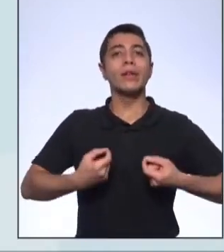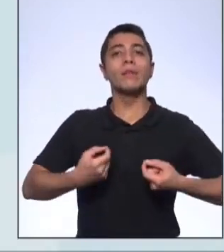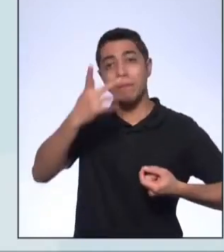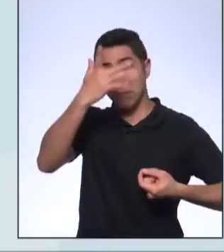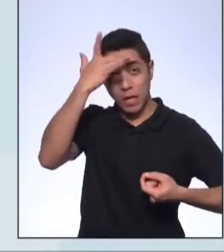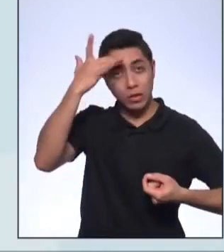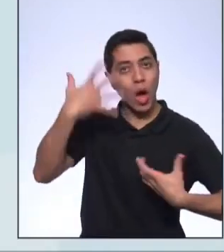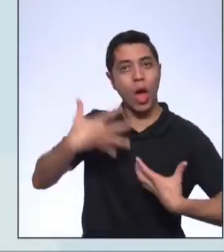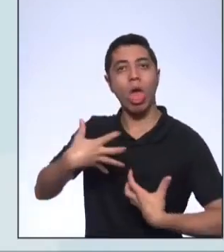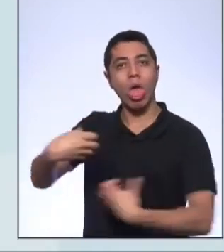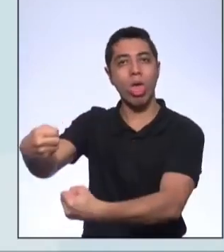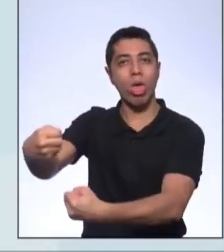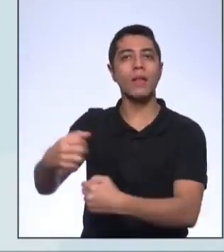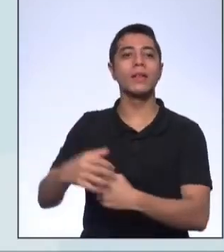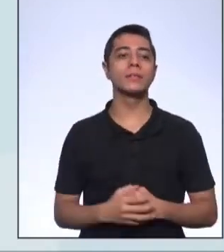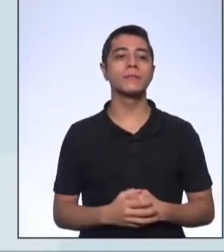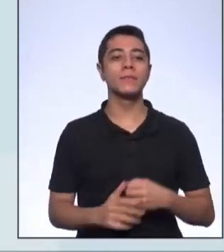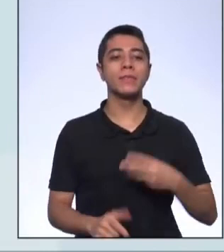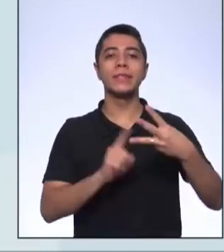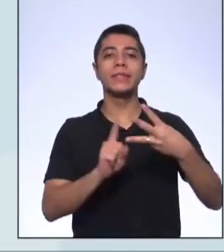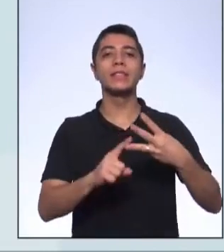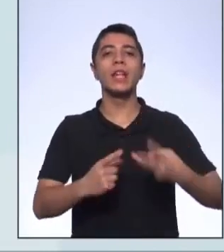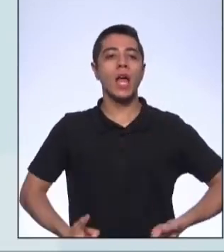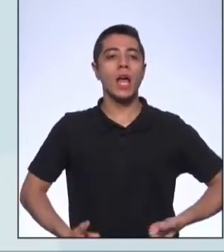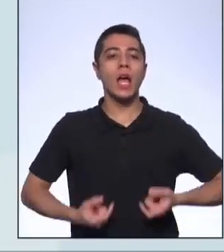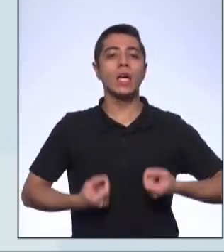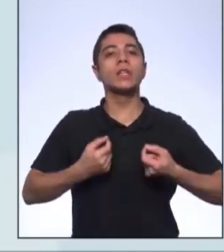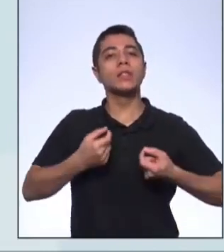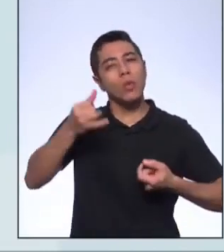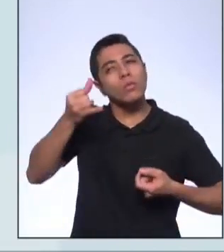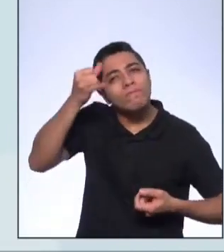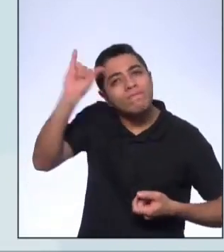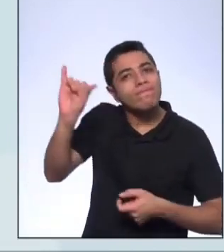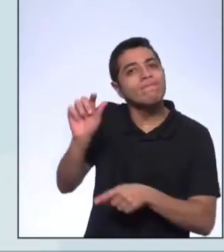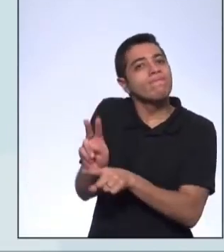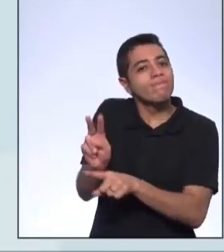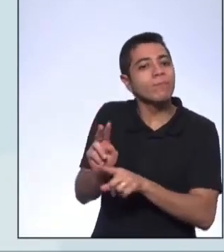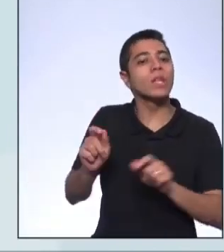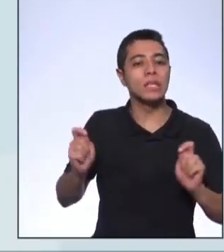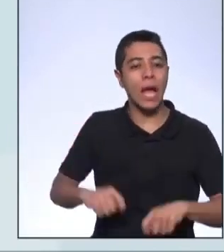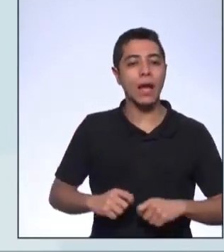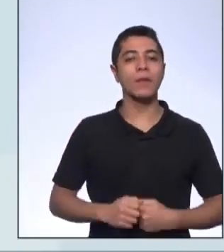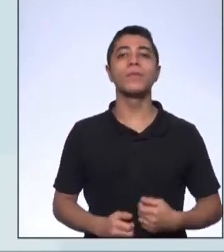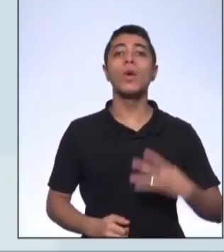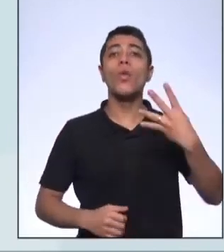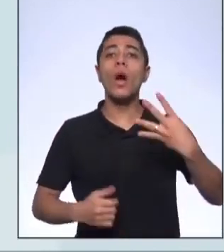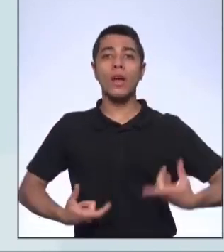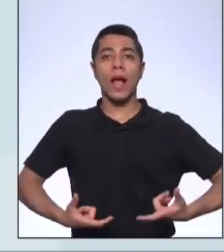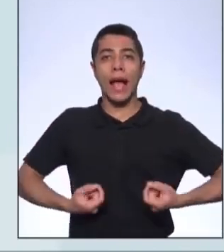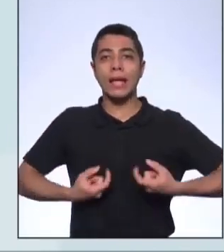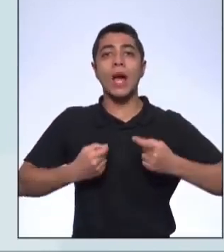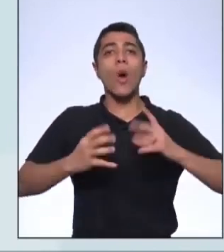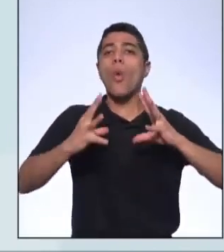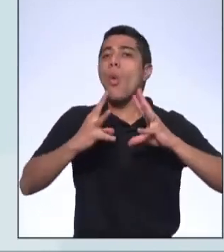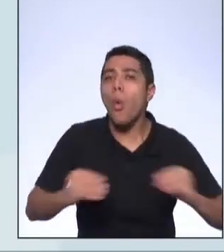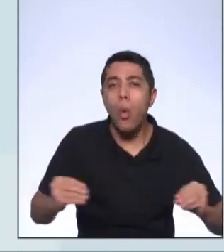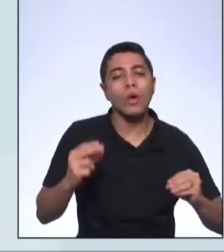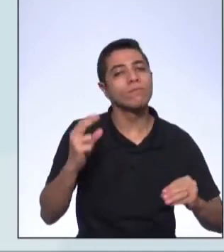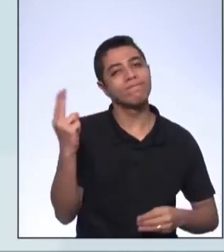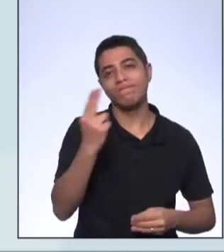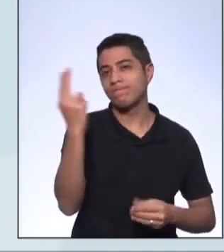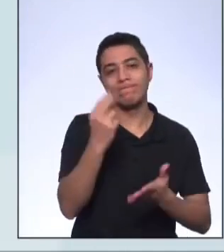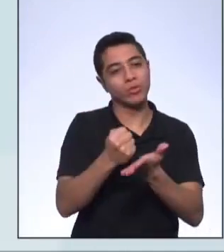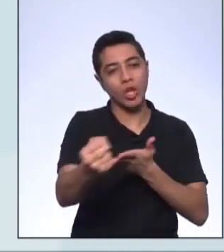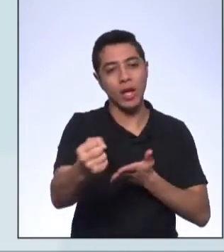não tem cura. Qualquer pessoa corre o risco de desenvolver câncer. Vamos lá, né? Pensem aí e respondam para mim qual é verdade e